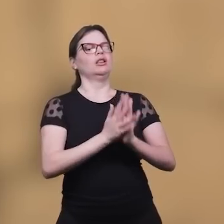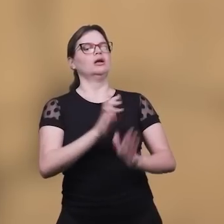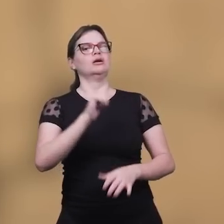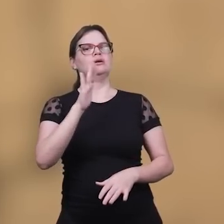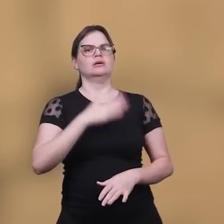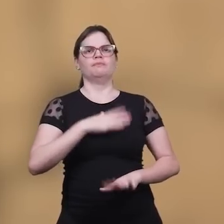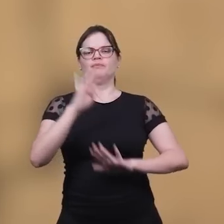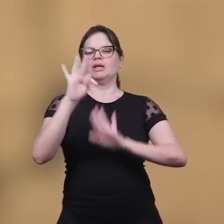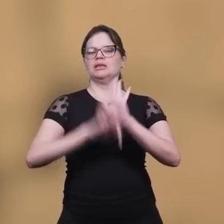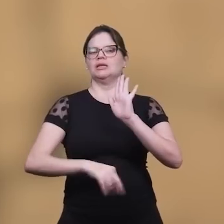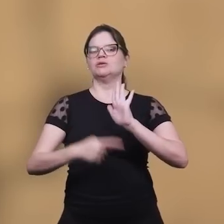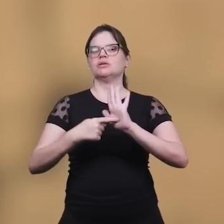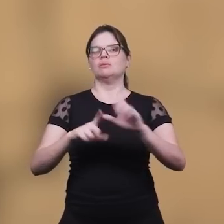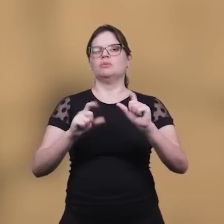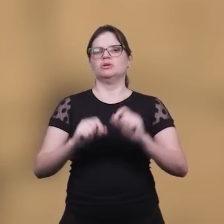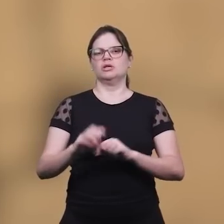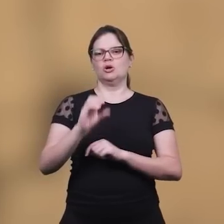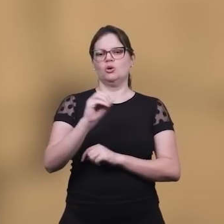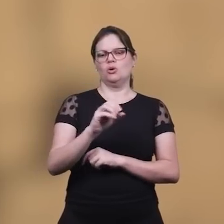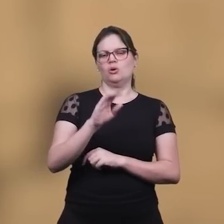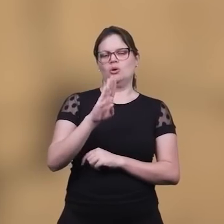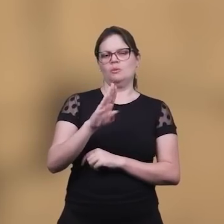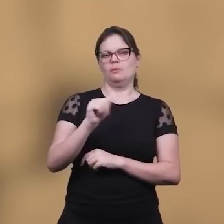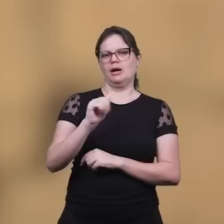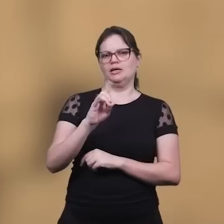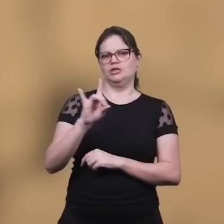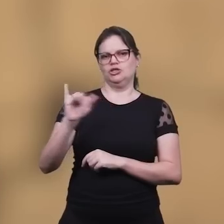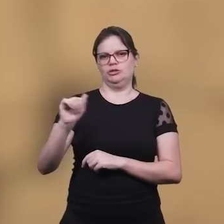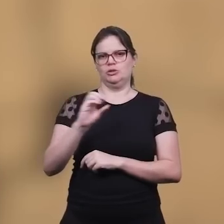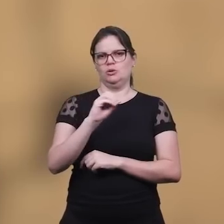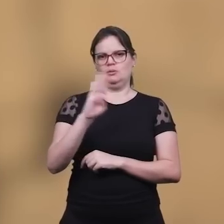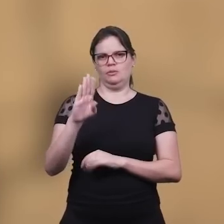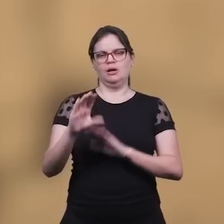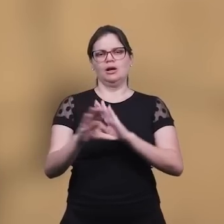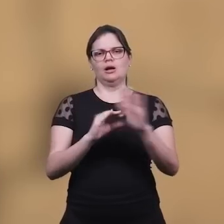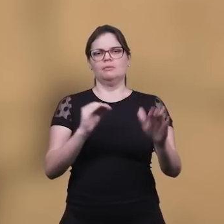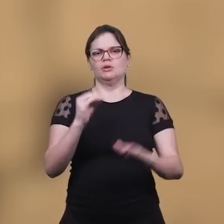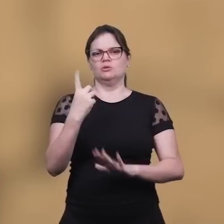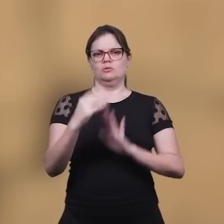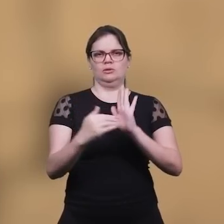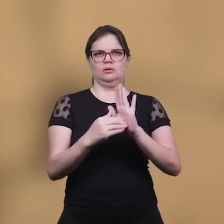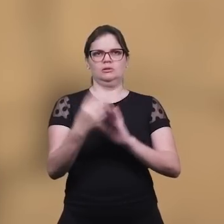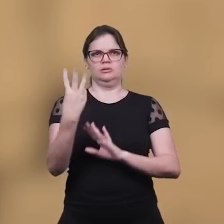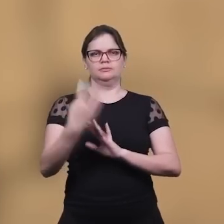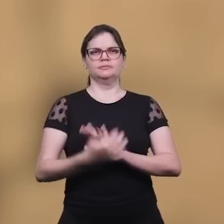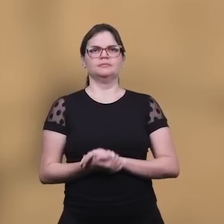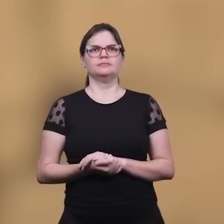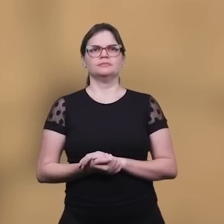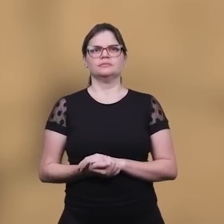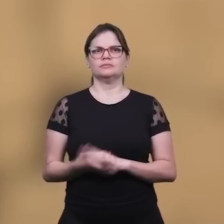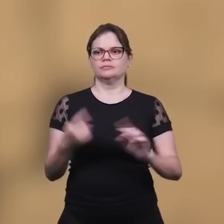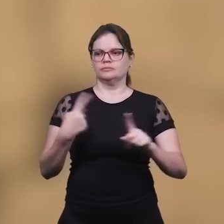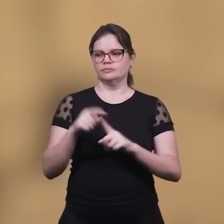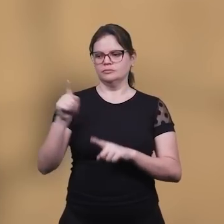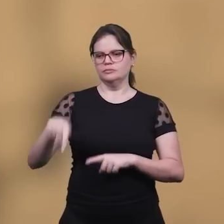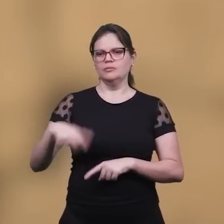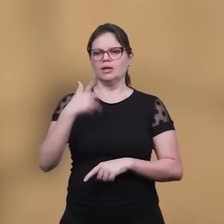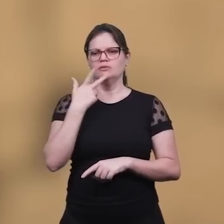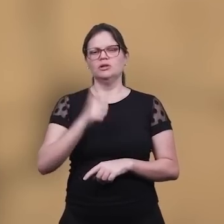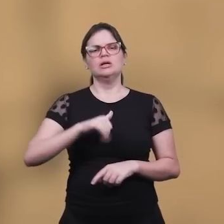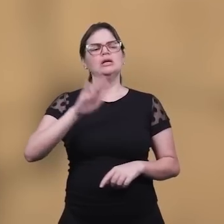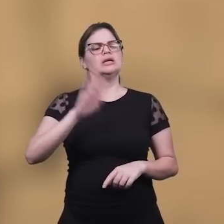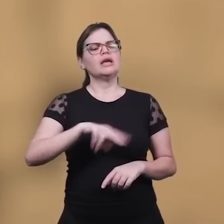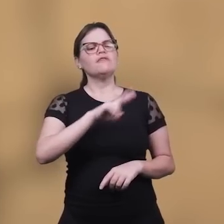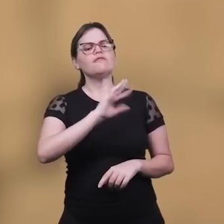onde? Edom, Obadias 1, capítulo de 1 a 3. Aqui quando Edom falou que ninguém podia derrubar ele daqui,